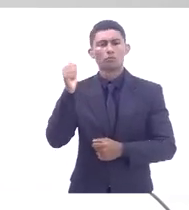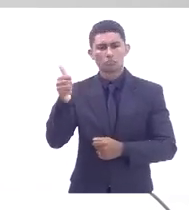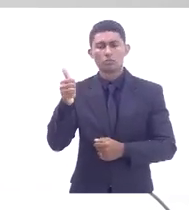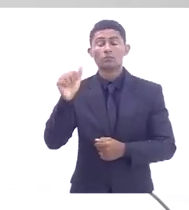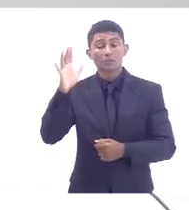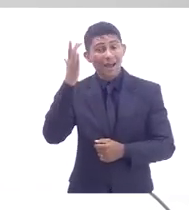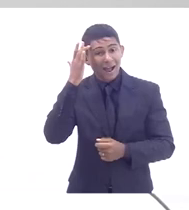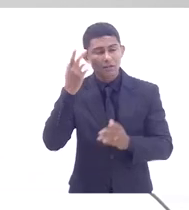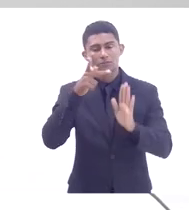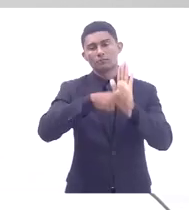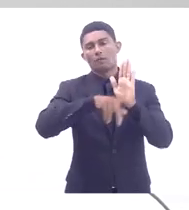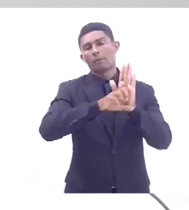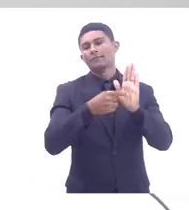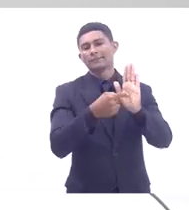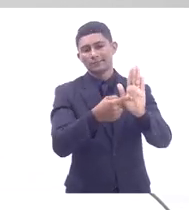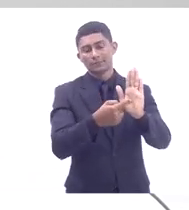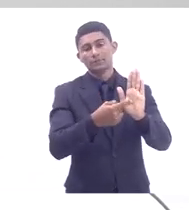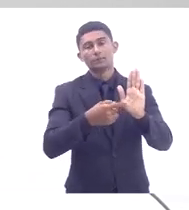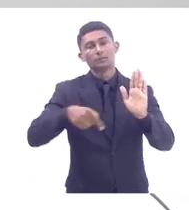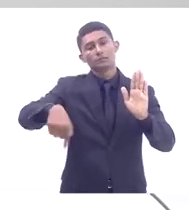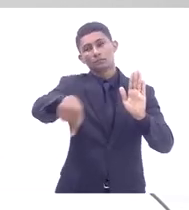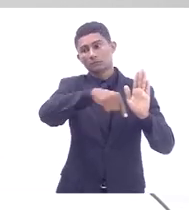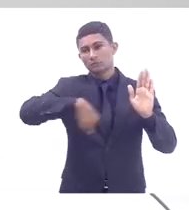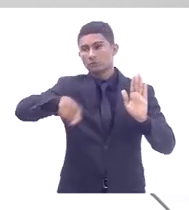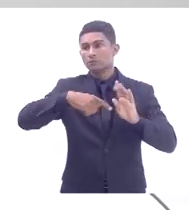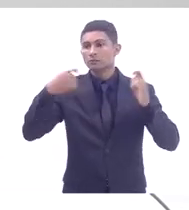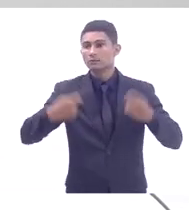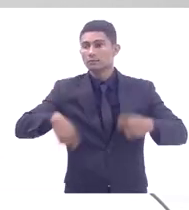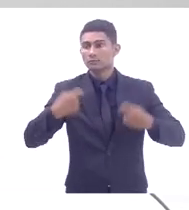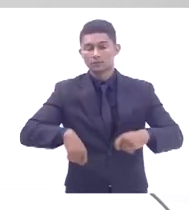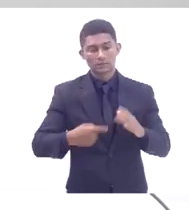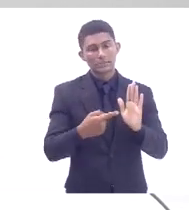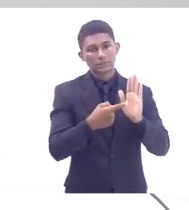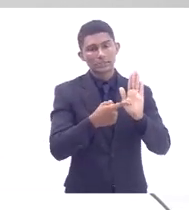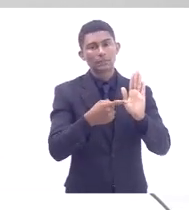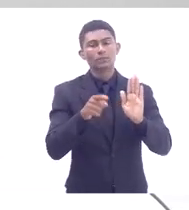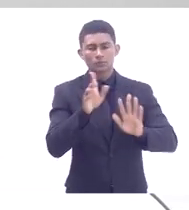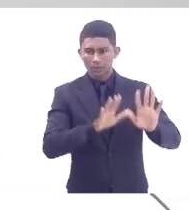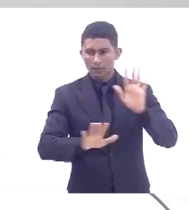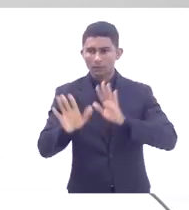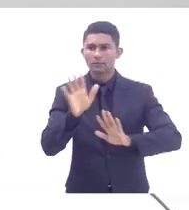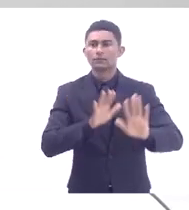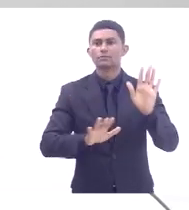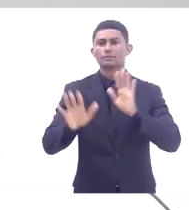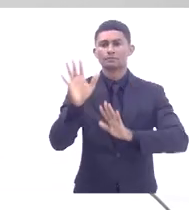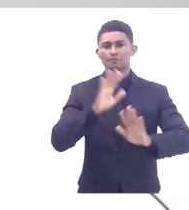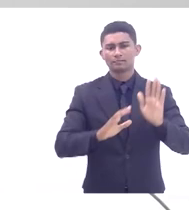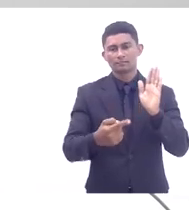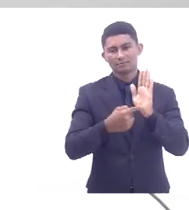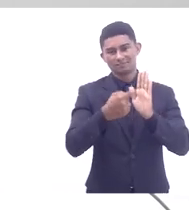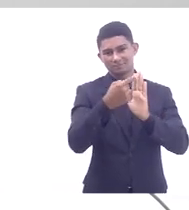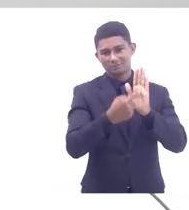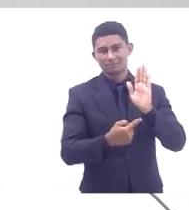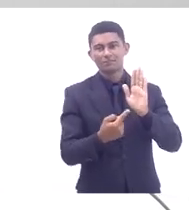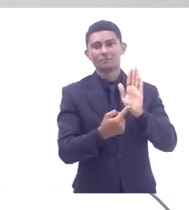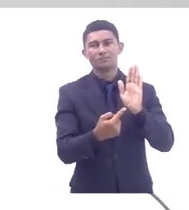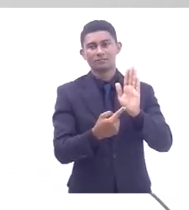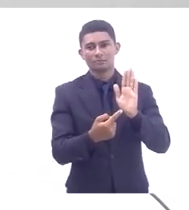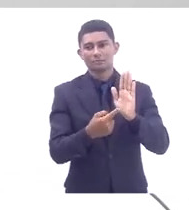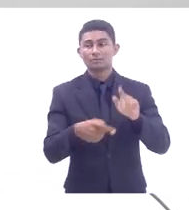eu acho que a gente deveria com todo respeito dar a ele um tratamento digamos assim de